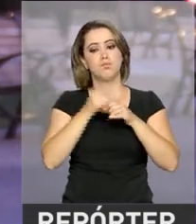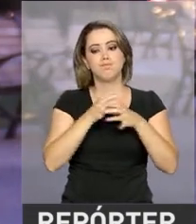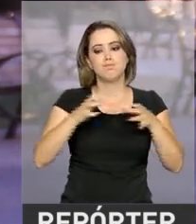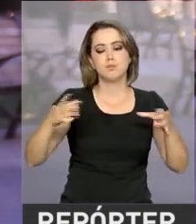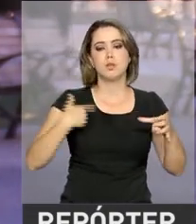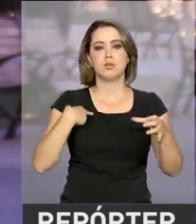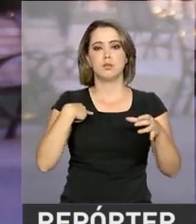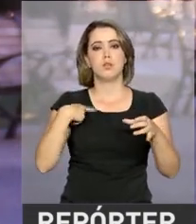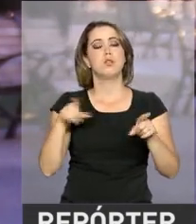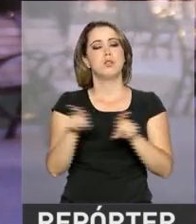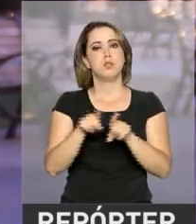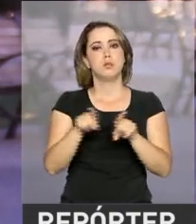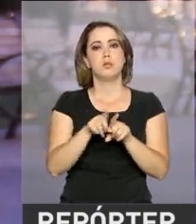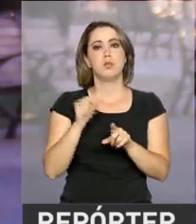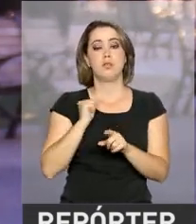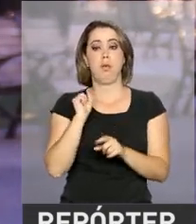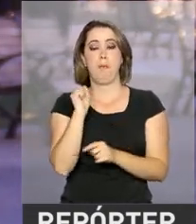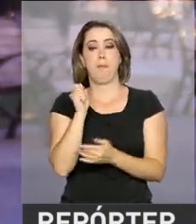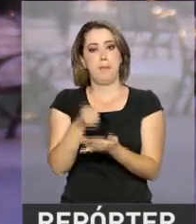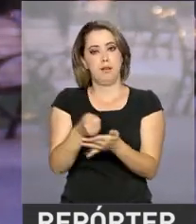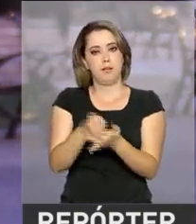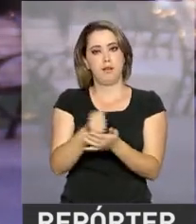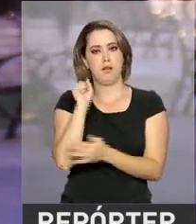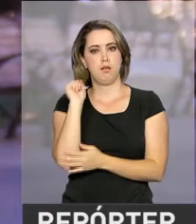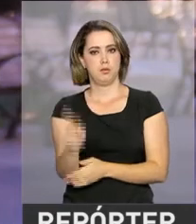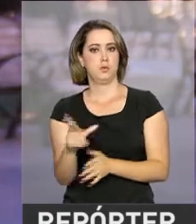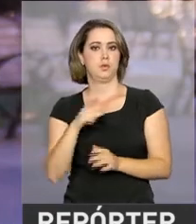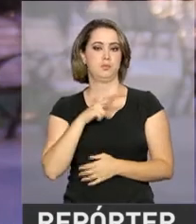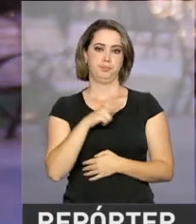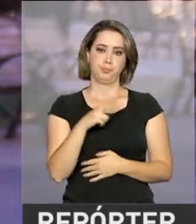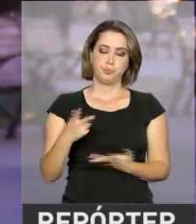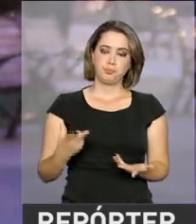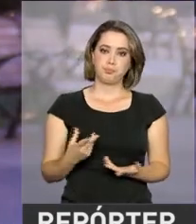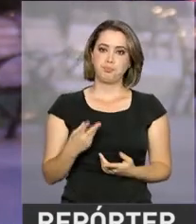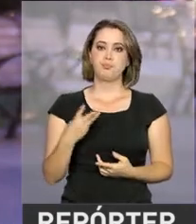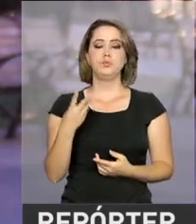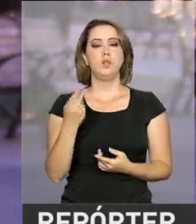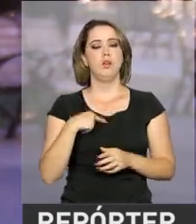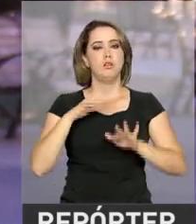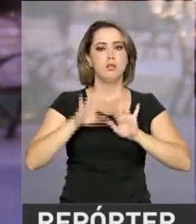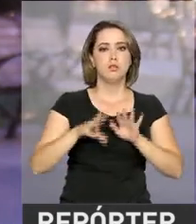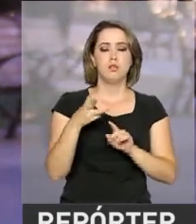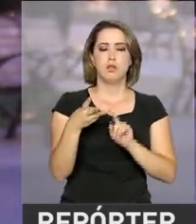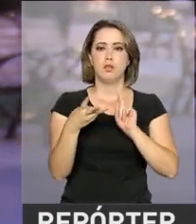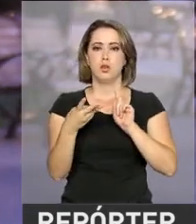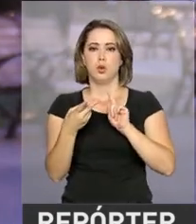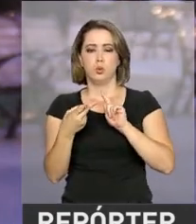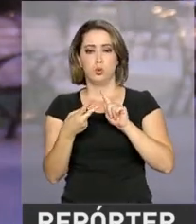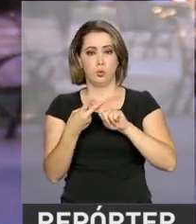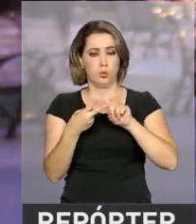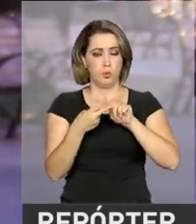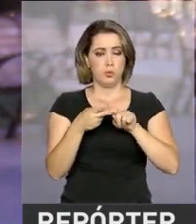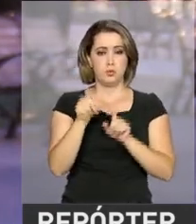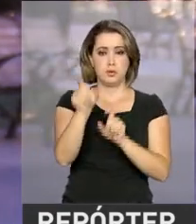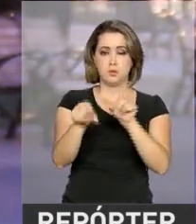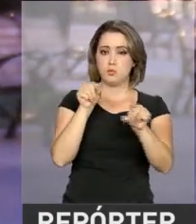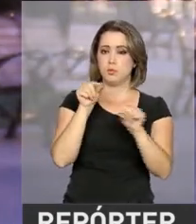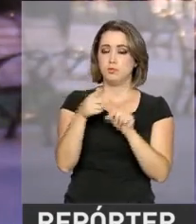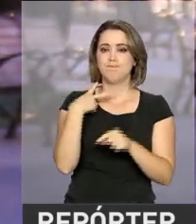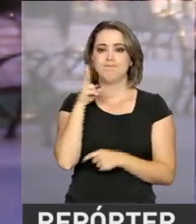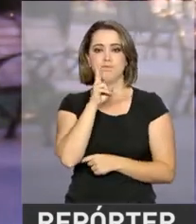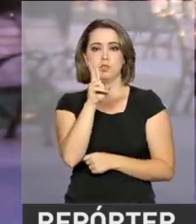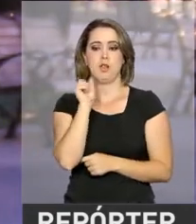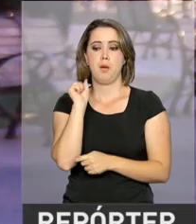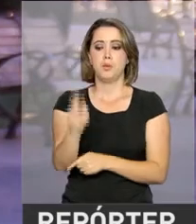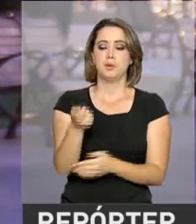deles conta também com uma previdência privada. Para 2 em cada 3 idosos, a aposentadoria paga pelo governo responde